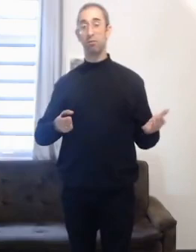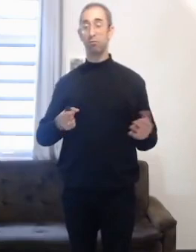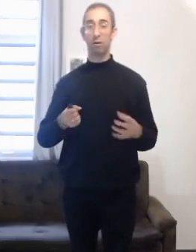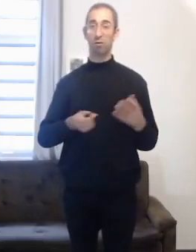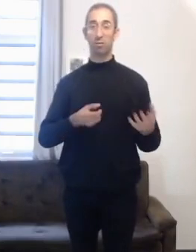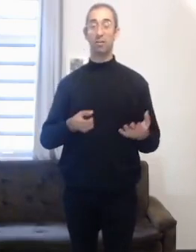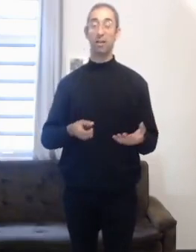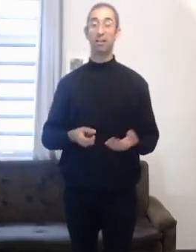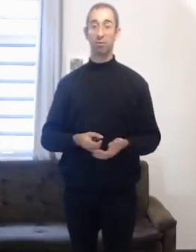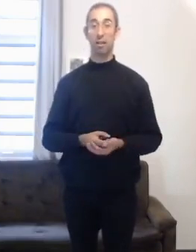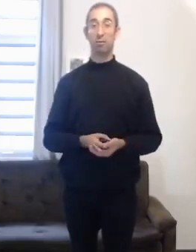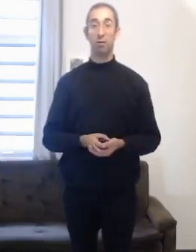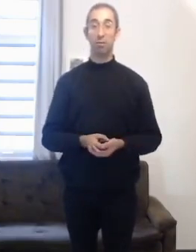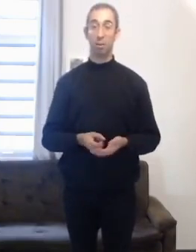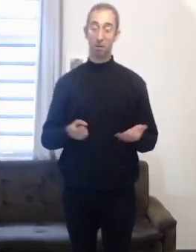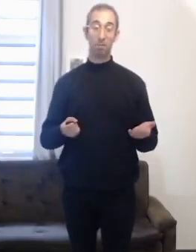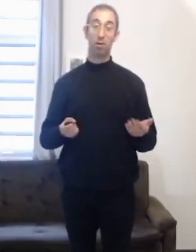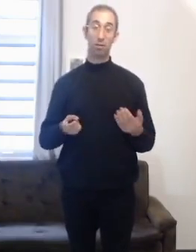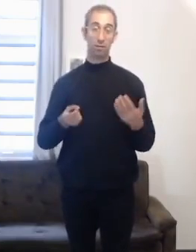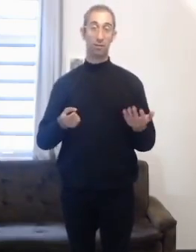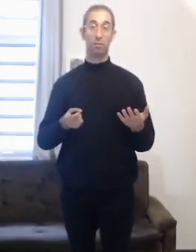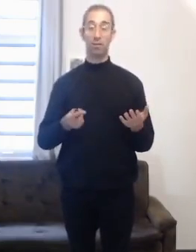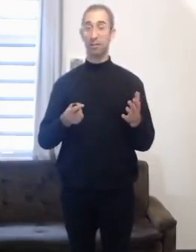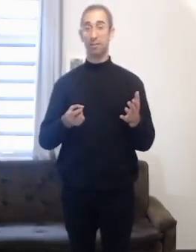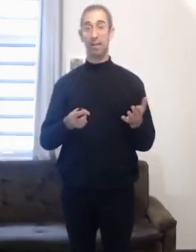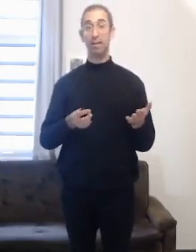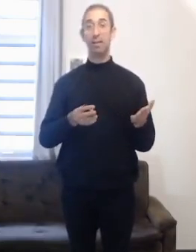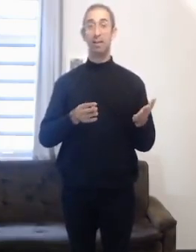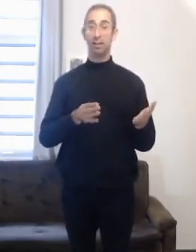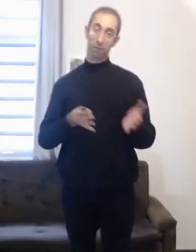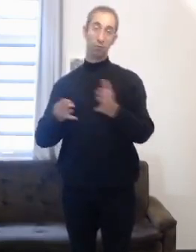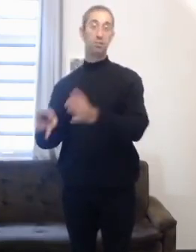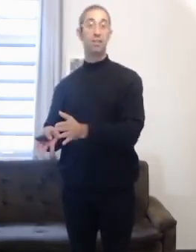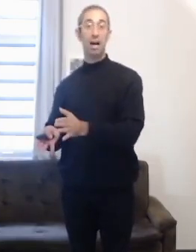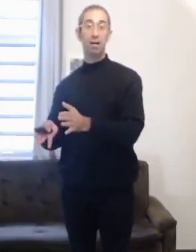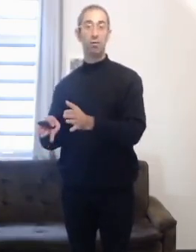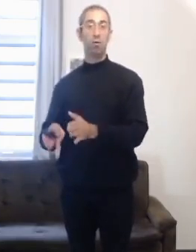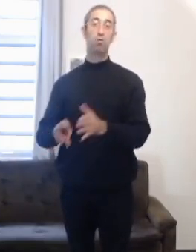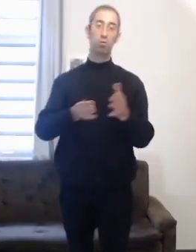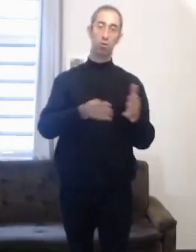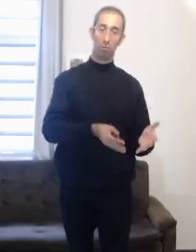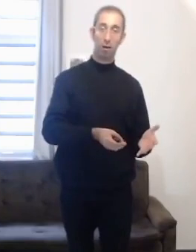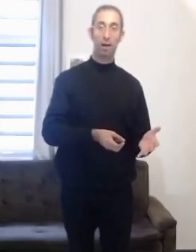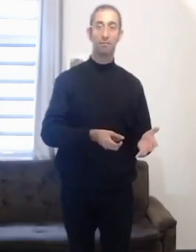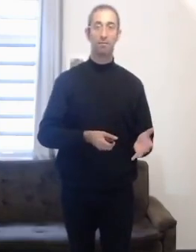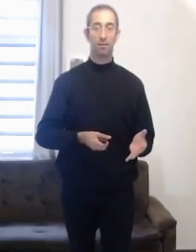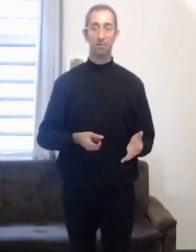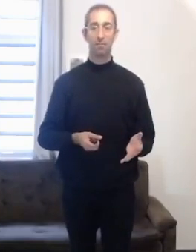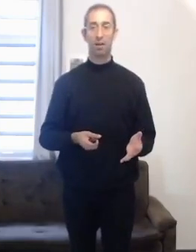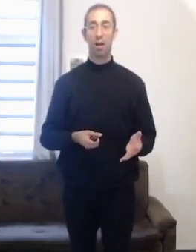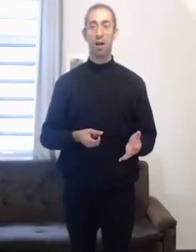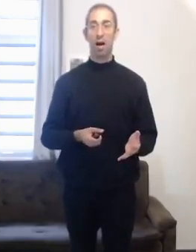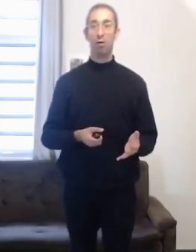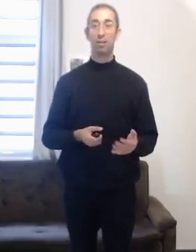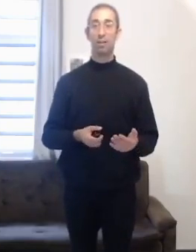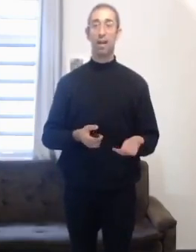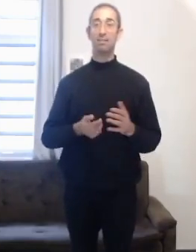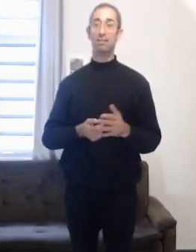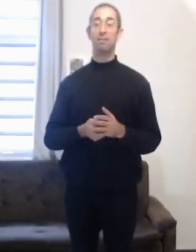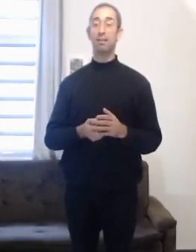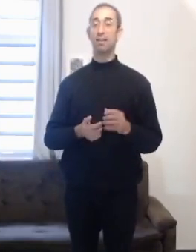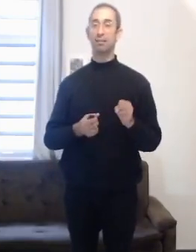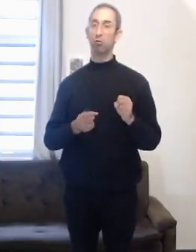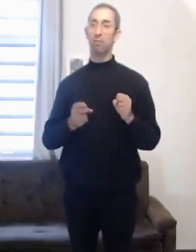pode ser outro, uma coisa não está relacionada com a outra. É uma hipótese que você pode testar e palpear ou corroborar, né? A outra